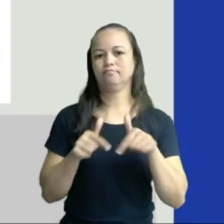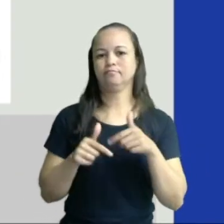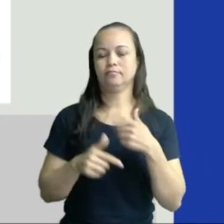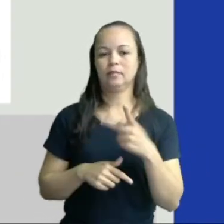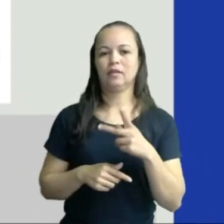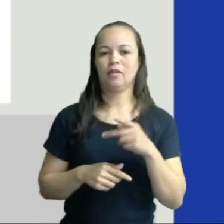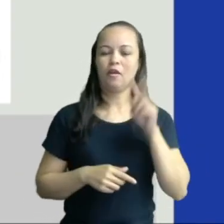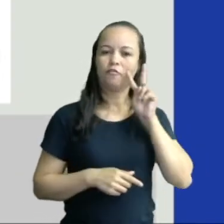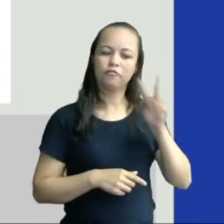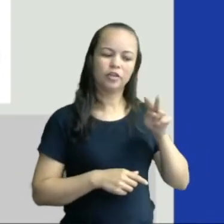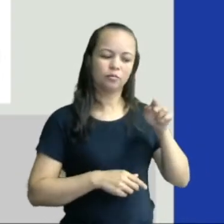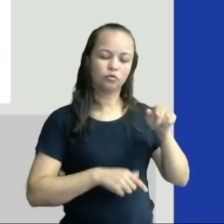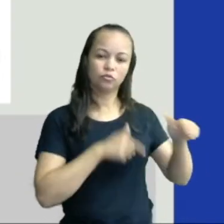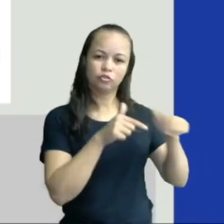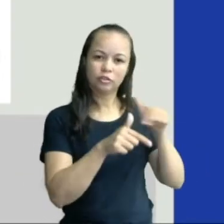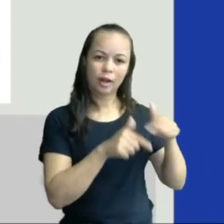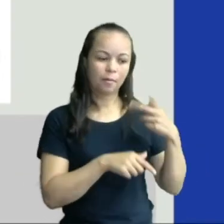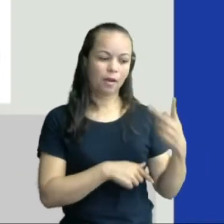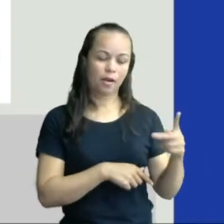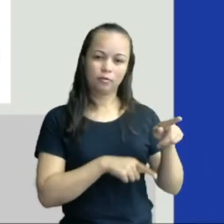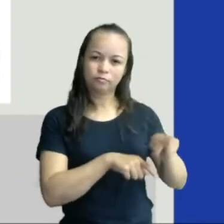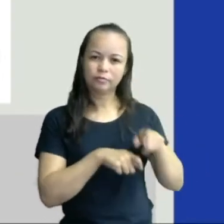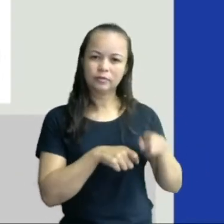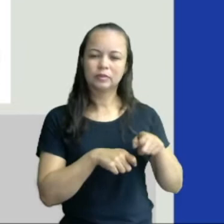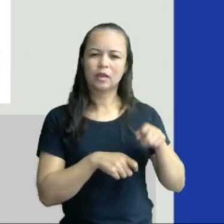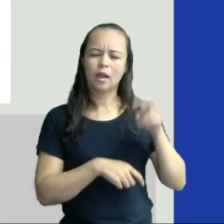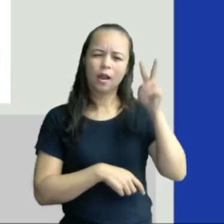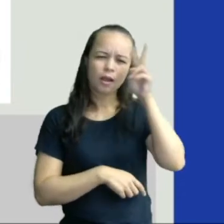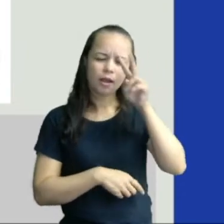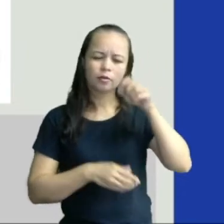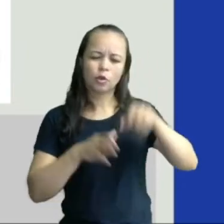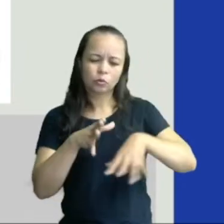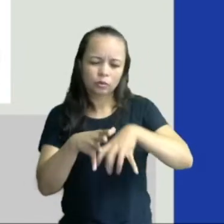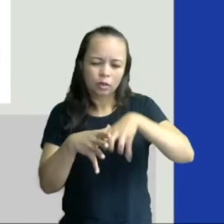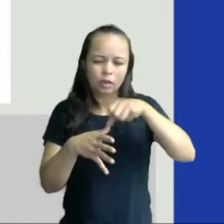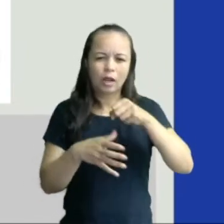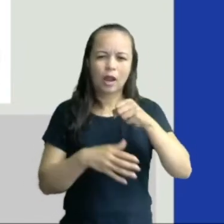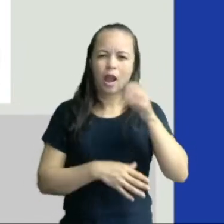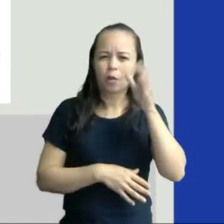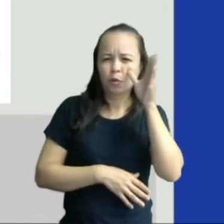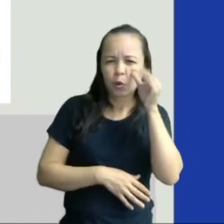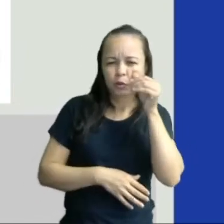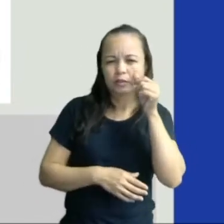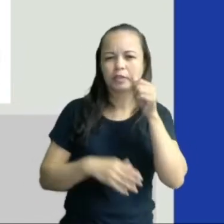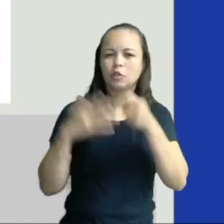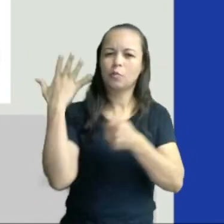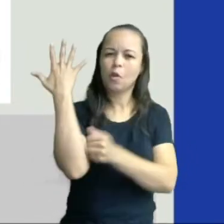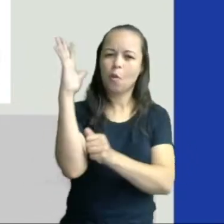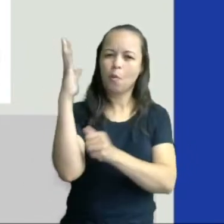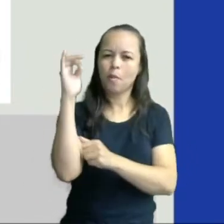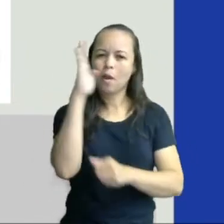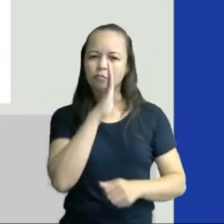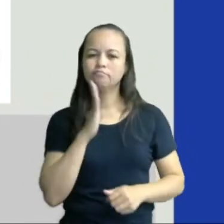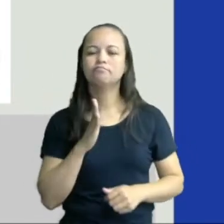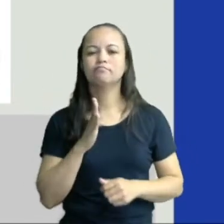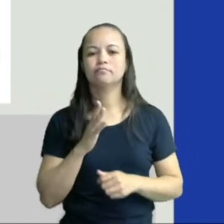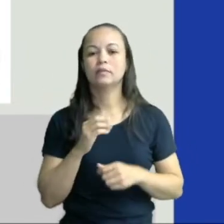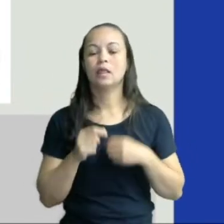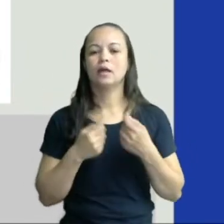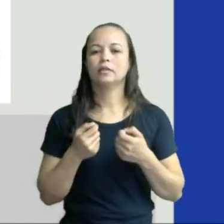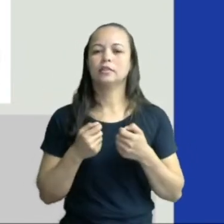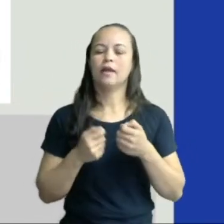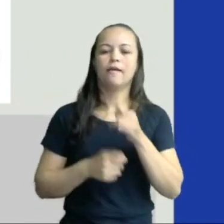campo, recapitulamos o extrativismo, tivemos a curiosidade sobre o pau-brasil, exemplos